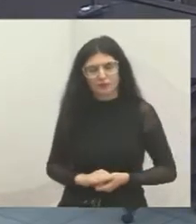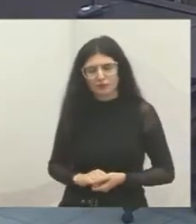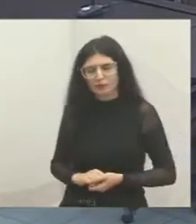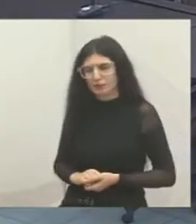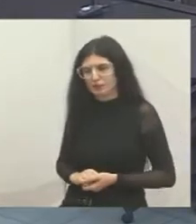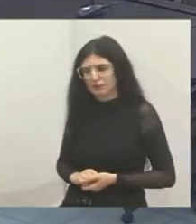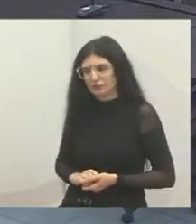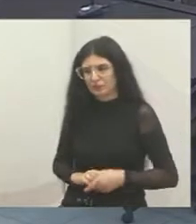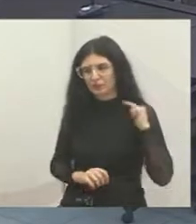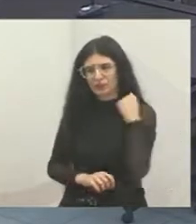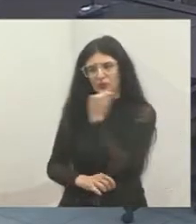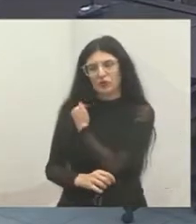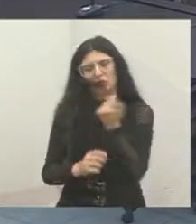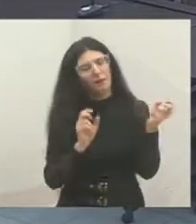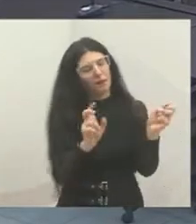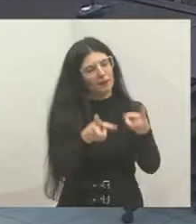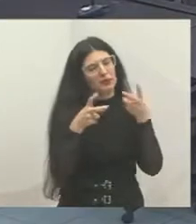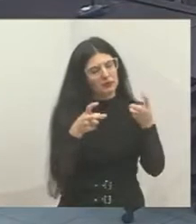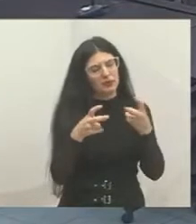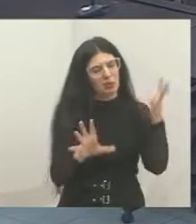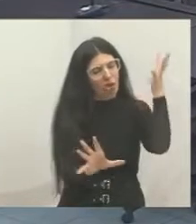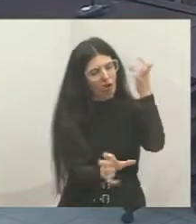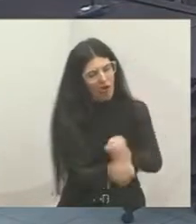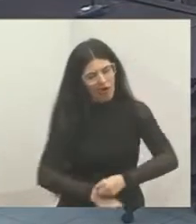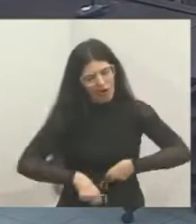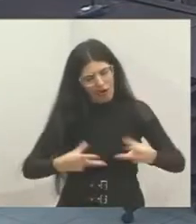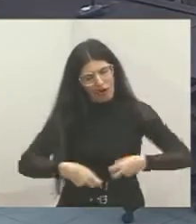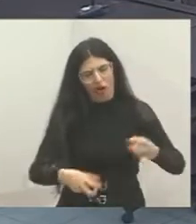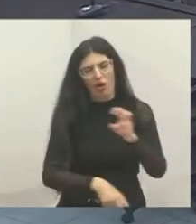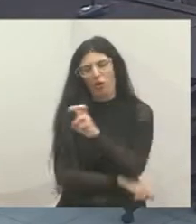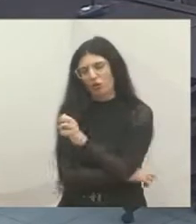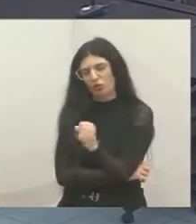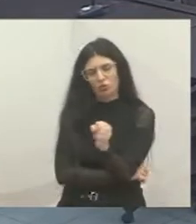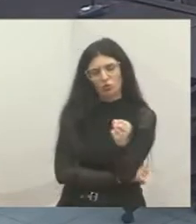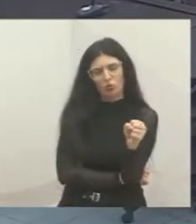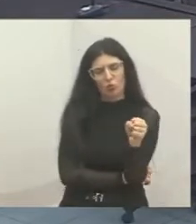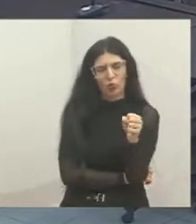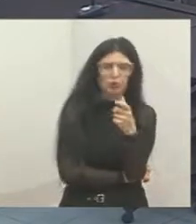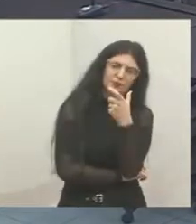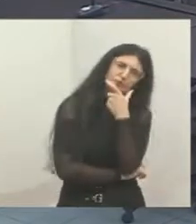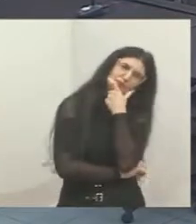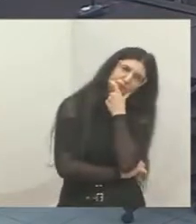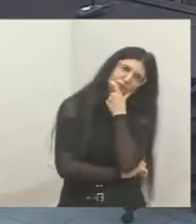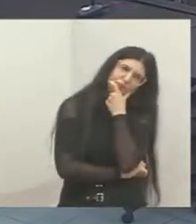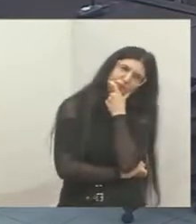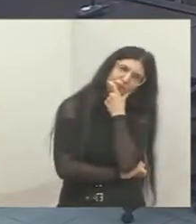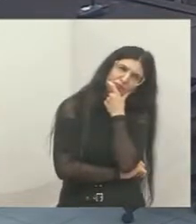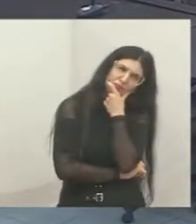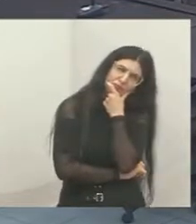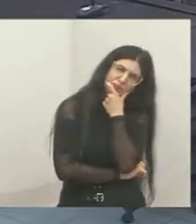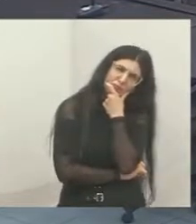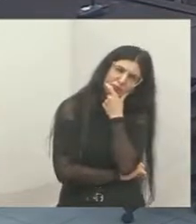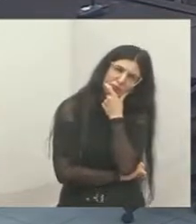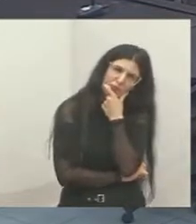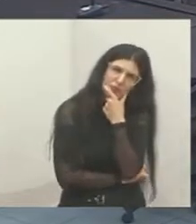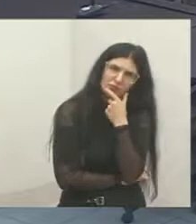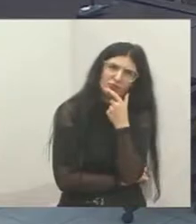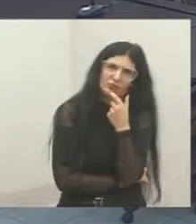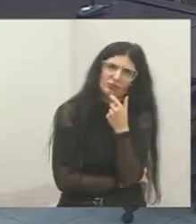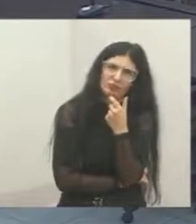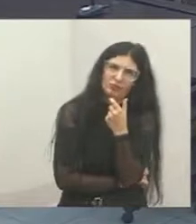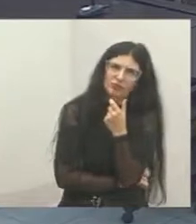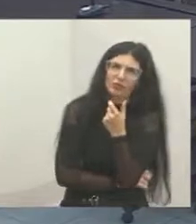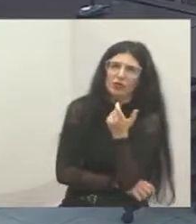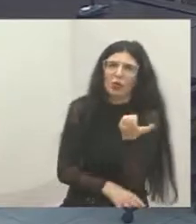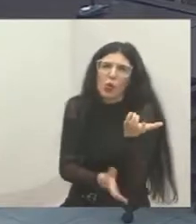gente vê que o total dessa despesa foi 588, tem um capitalzinho de giro aí de 100